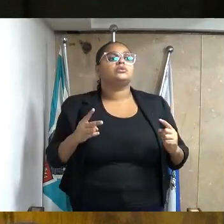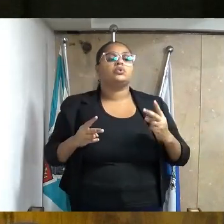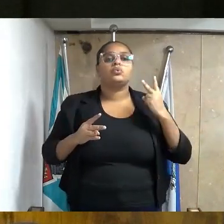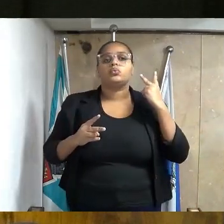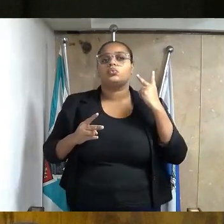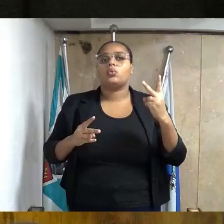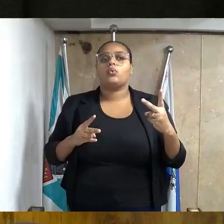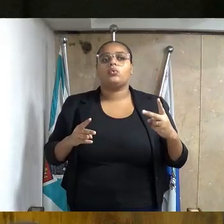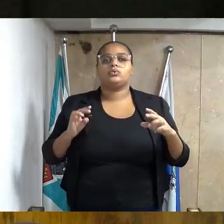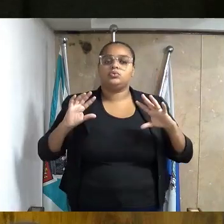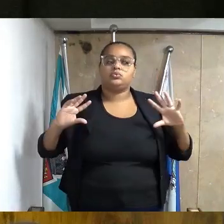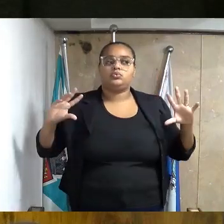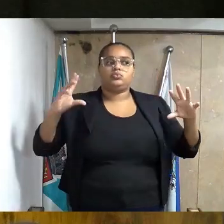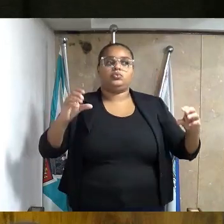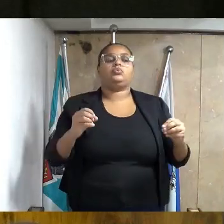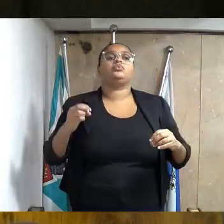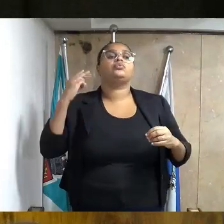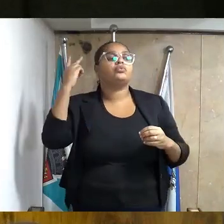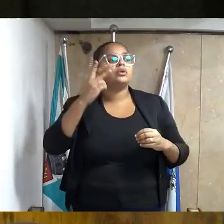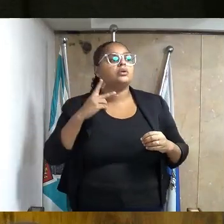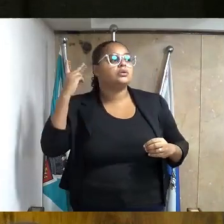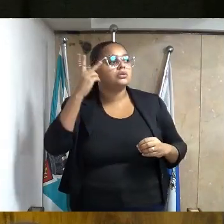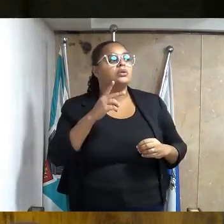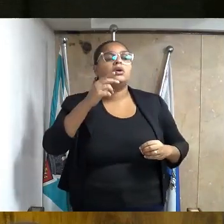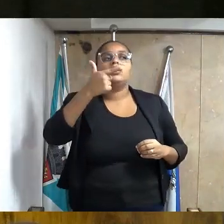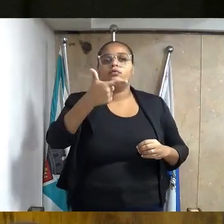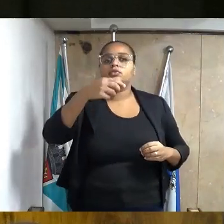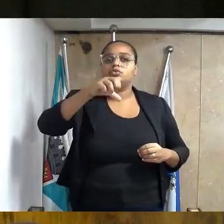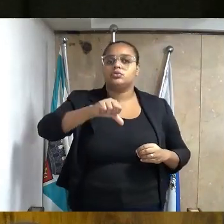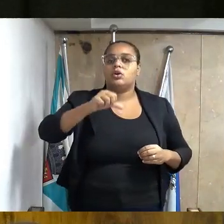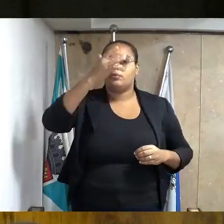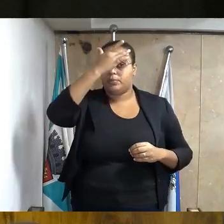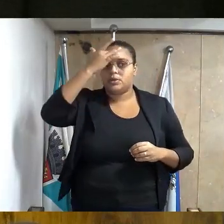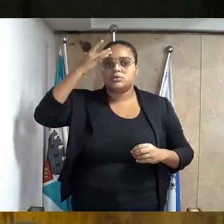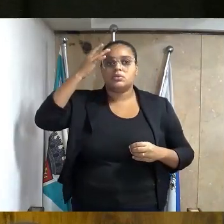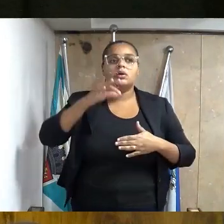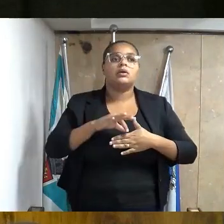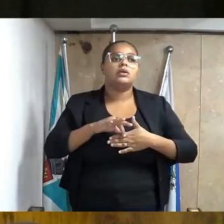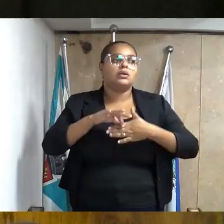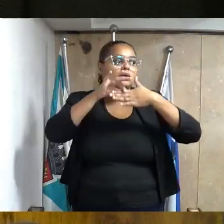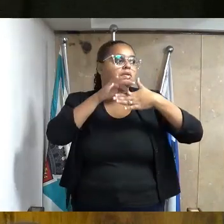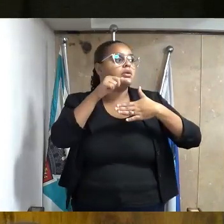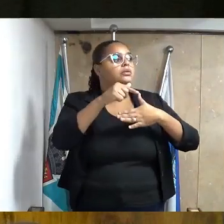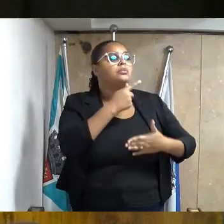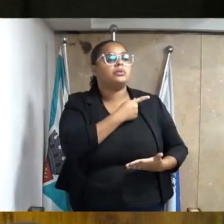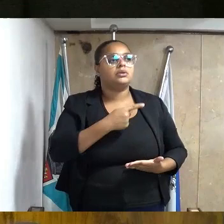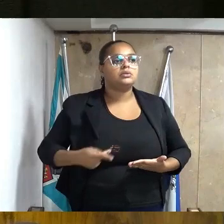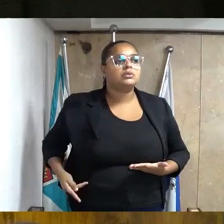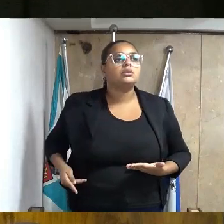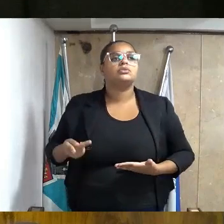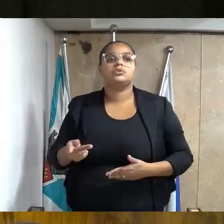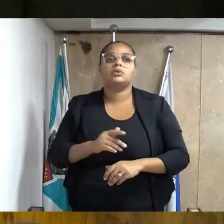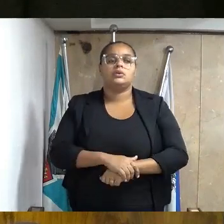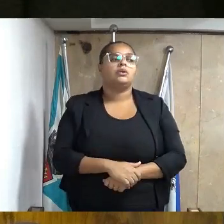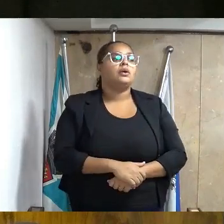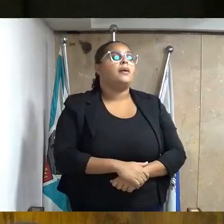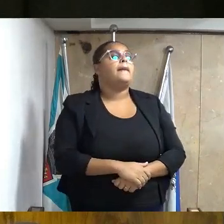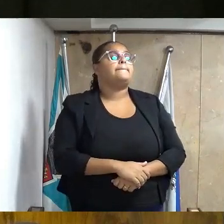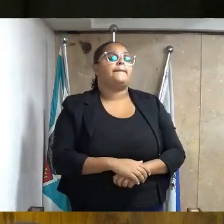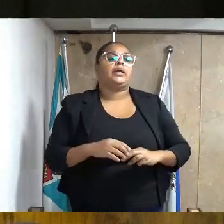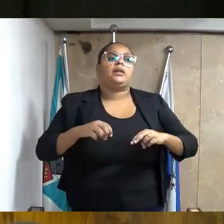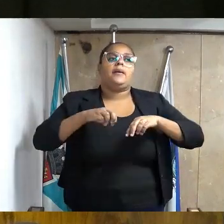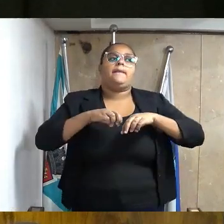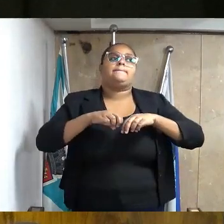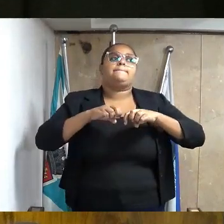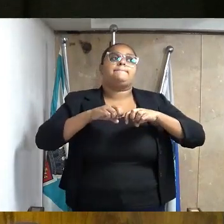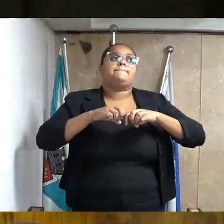a Câmara Municipal com seus 29 membros, liderados pelo presidente desta casa, pela mesa